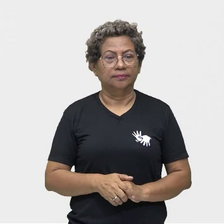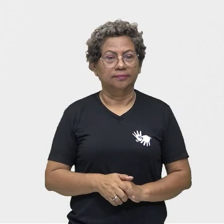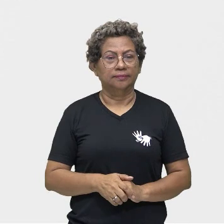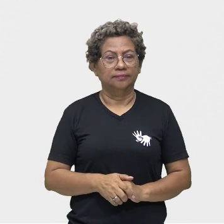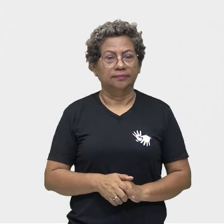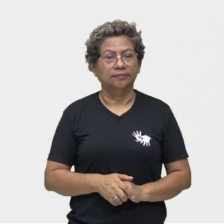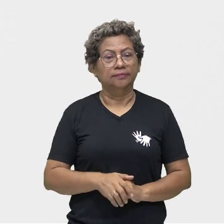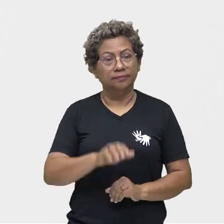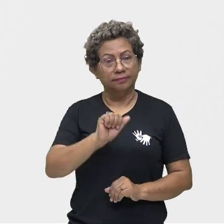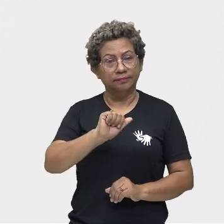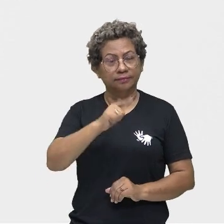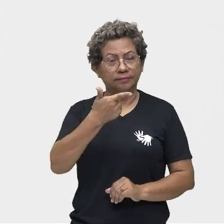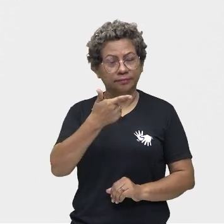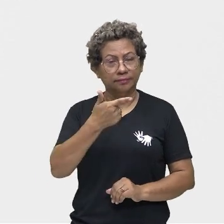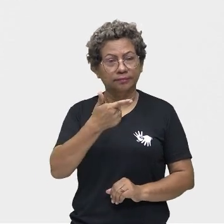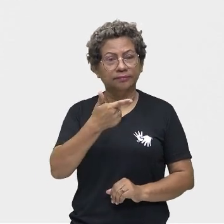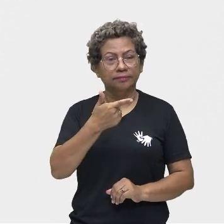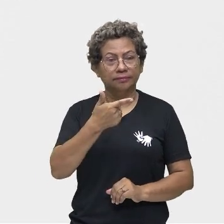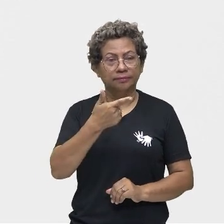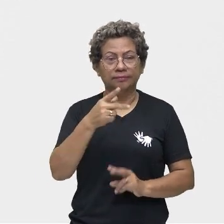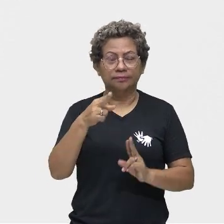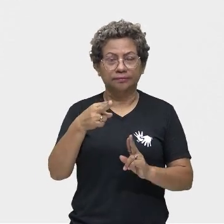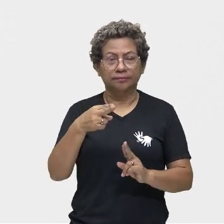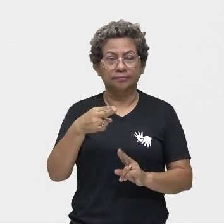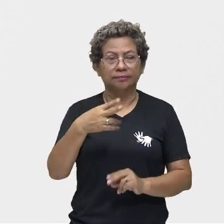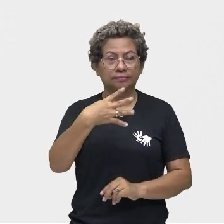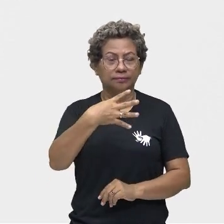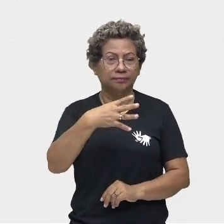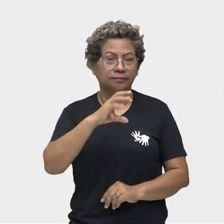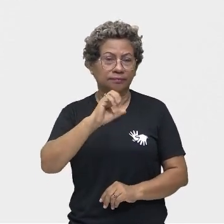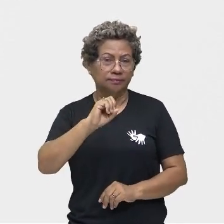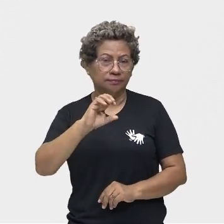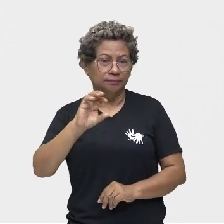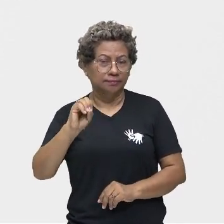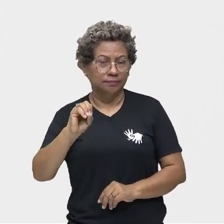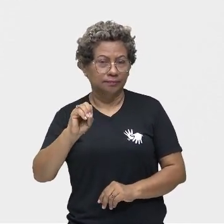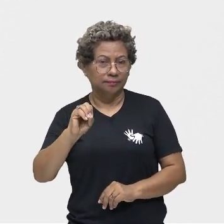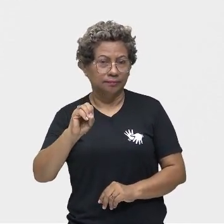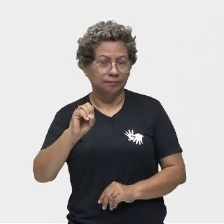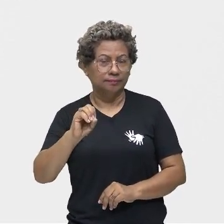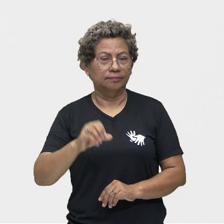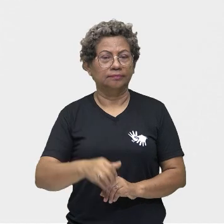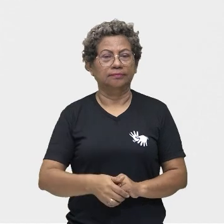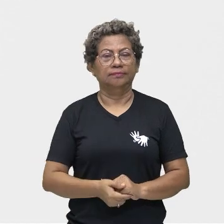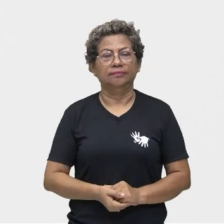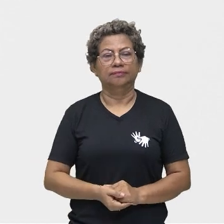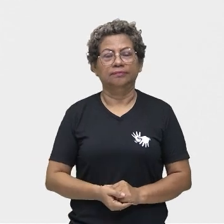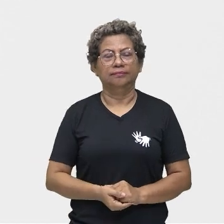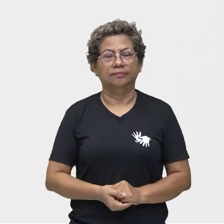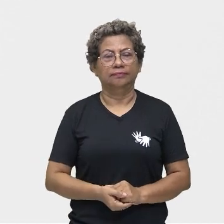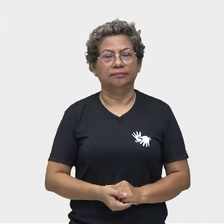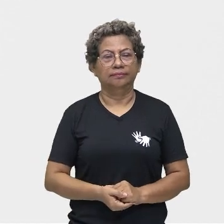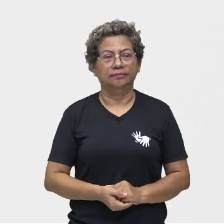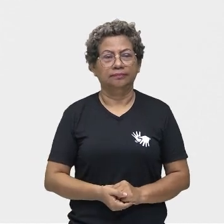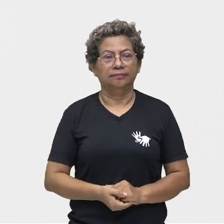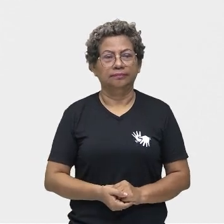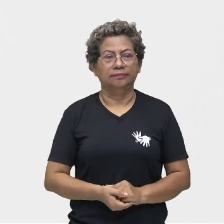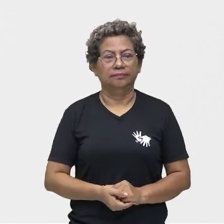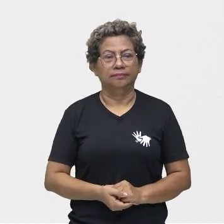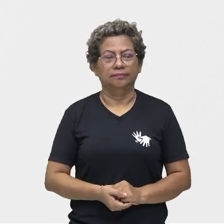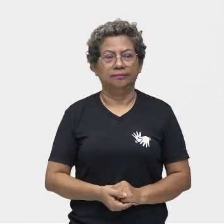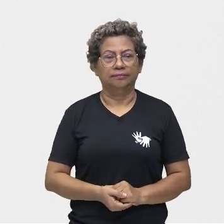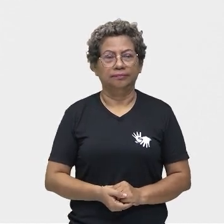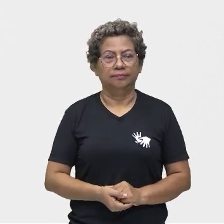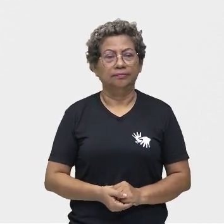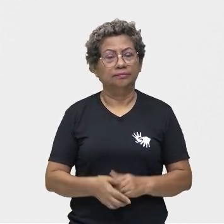quadrado, 256, 2 ao quadrado, 144. Somando isso daqui, nós vamos ter A ao quadrado igual a 400.